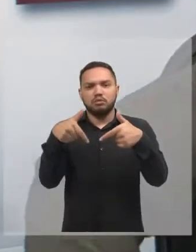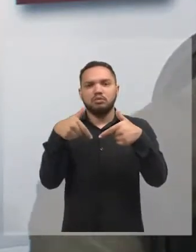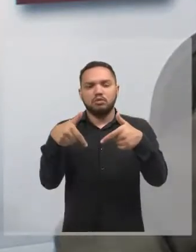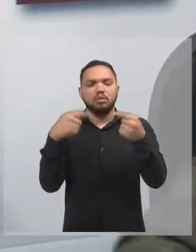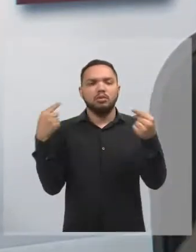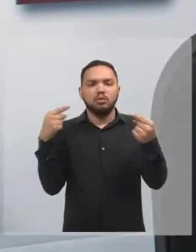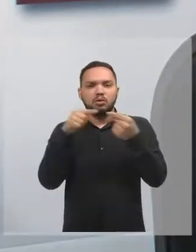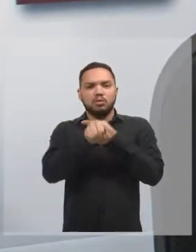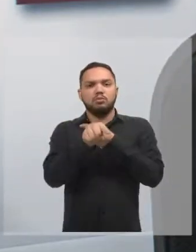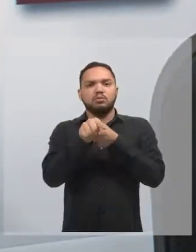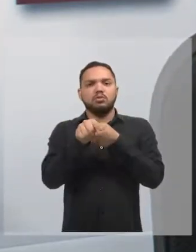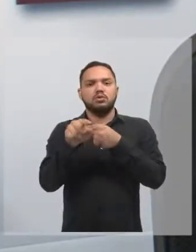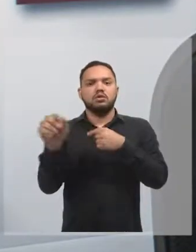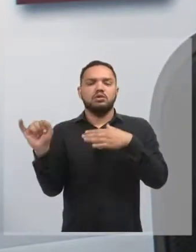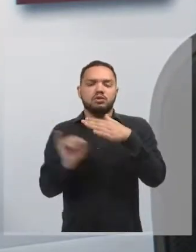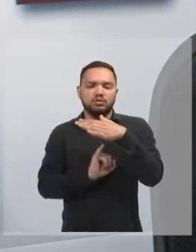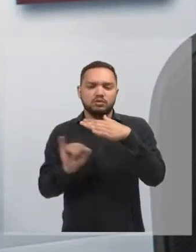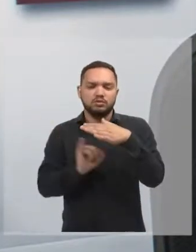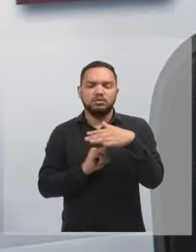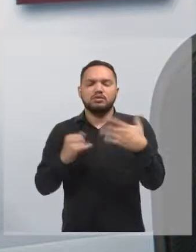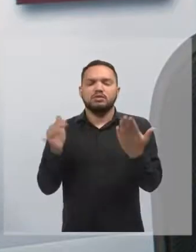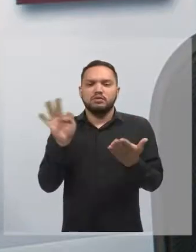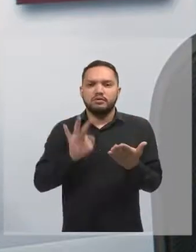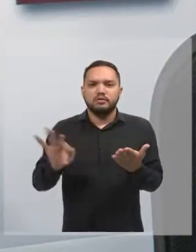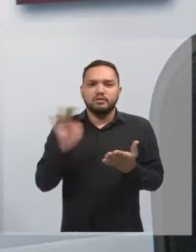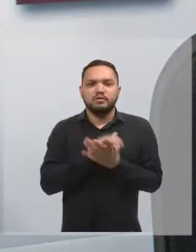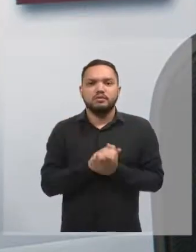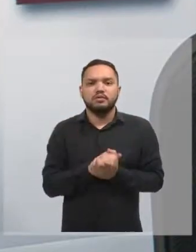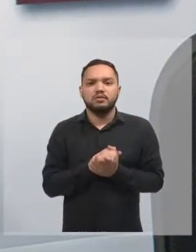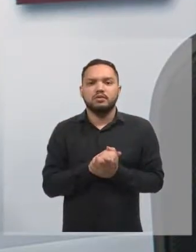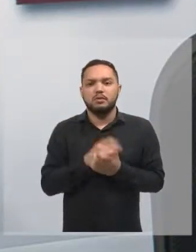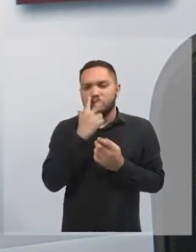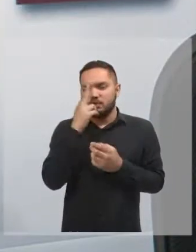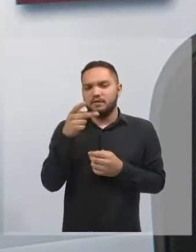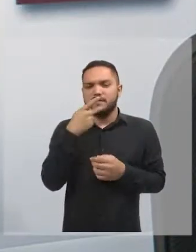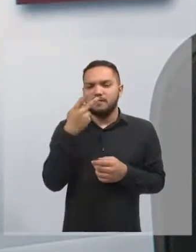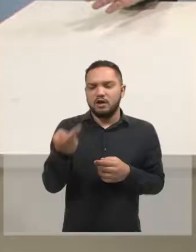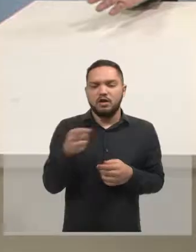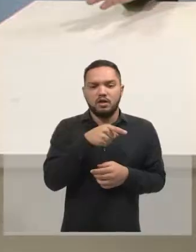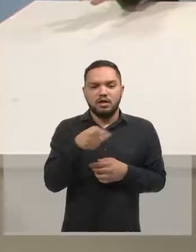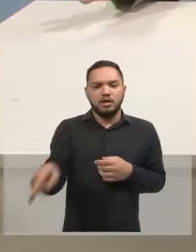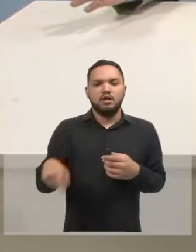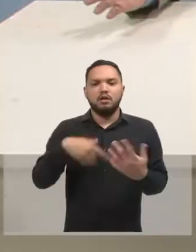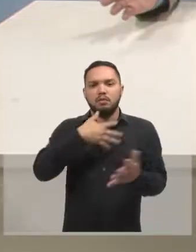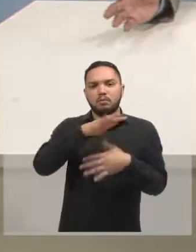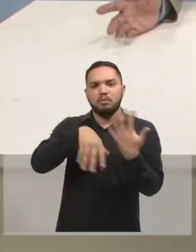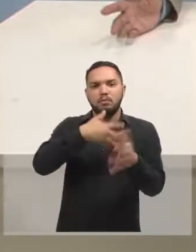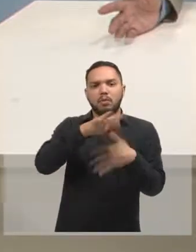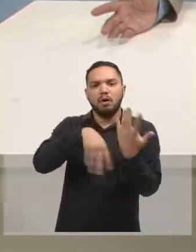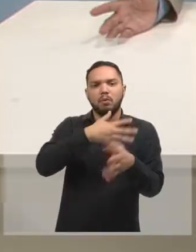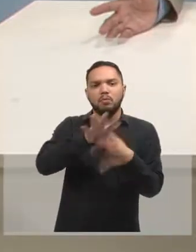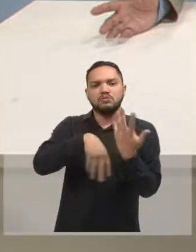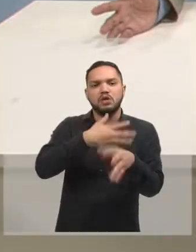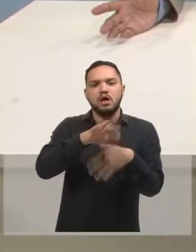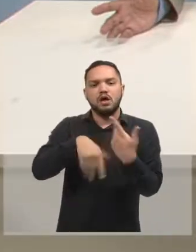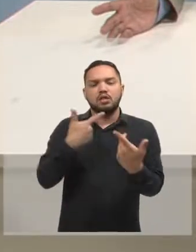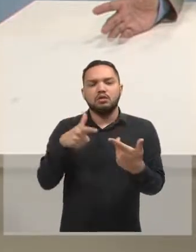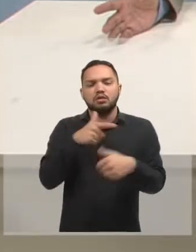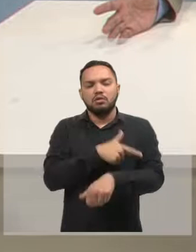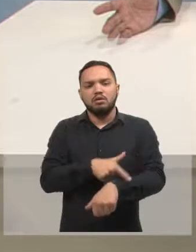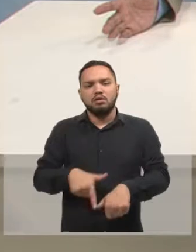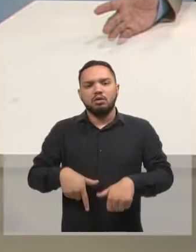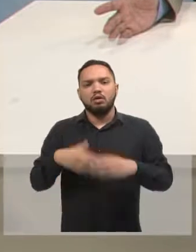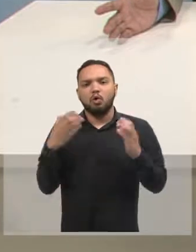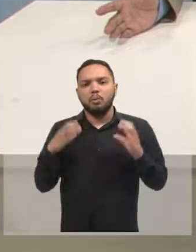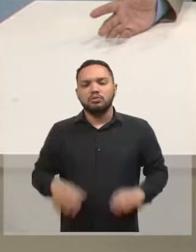do estabelecimento, está entendendo? A acusação de prática de balbúrdia, né? Por isso perdeu aí 30%. A universidade perdeu 30%